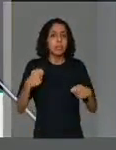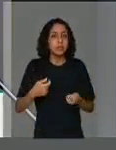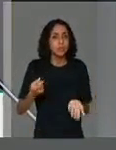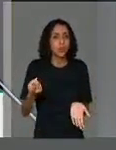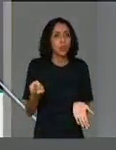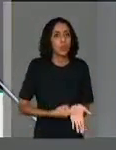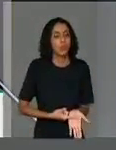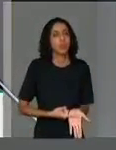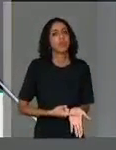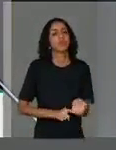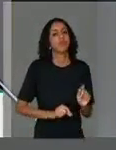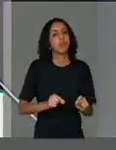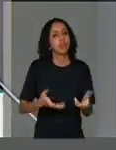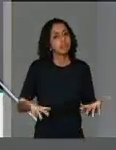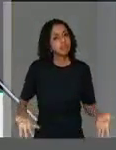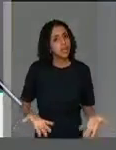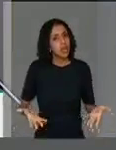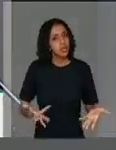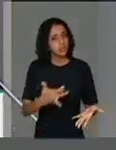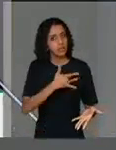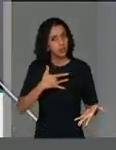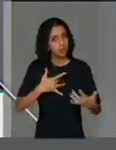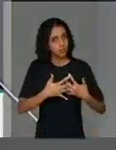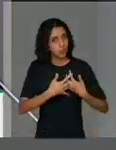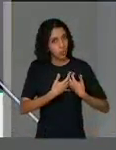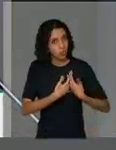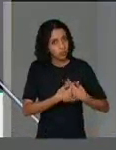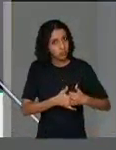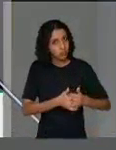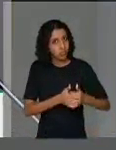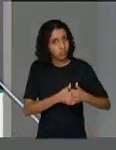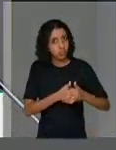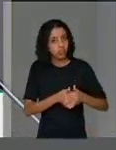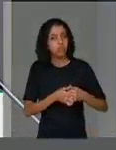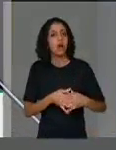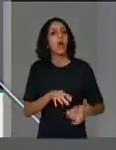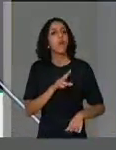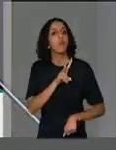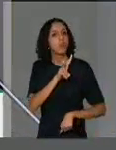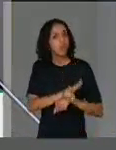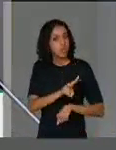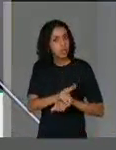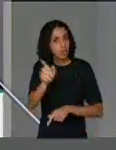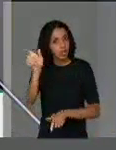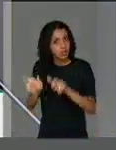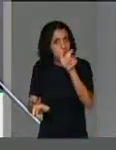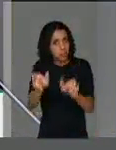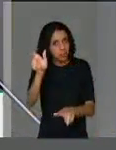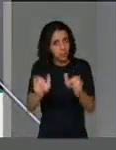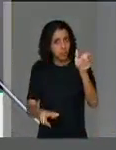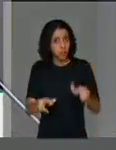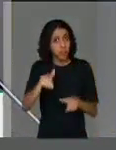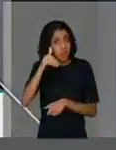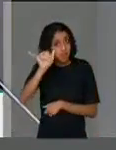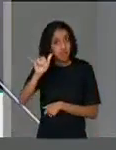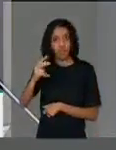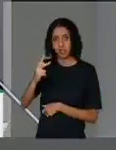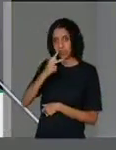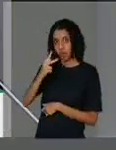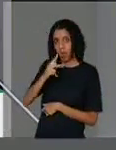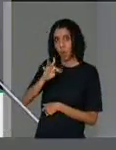compromissos a fim de promover a saúde do coração, protegendo as pessoas contra o uso de produtos do